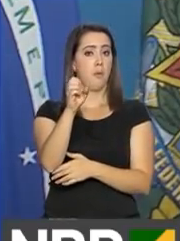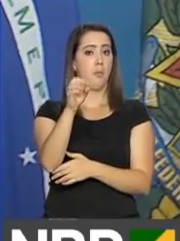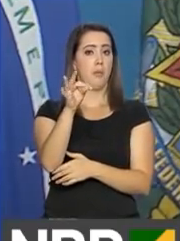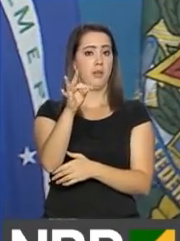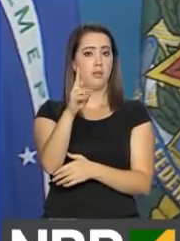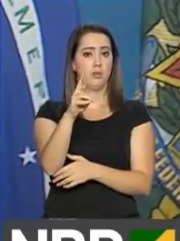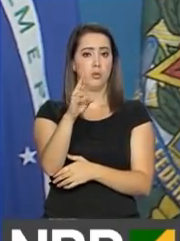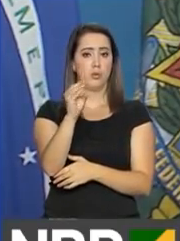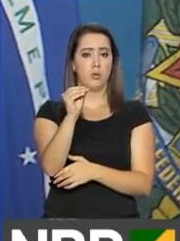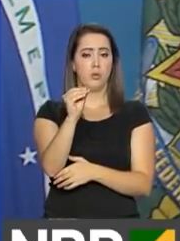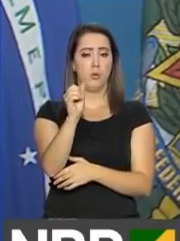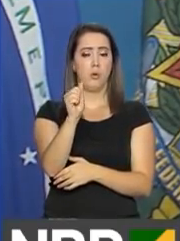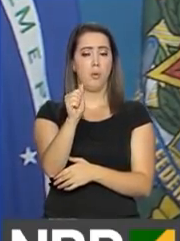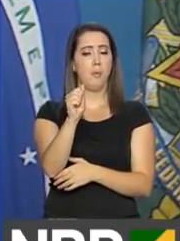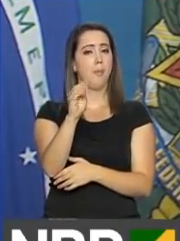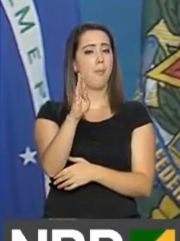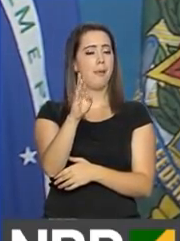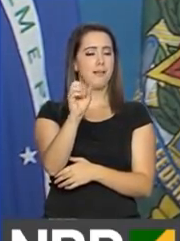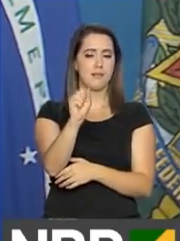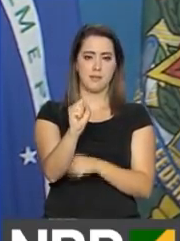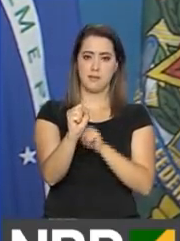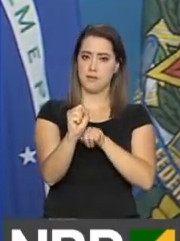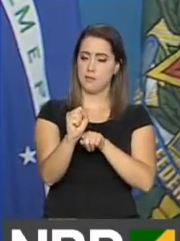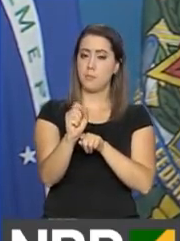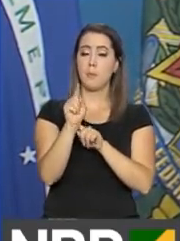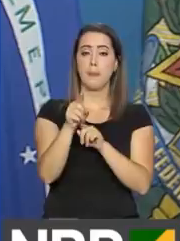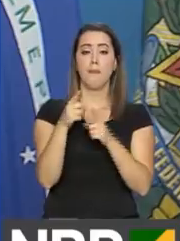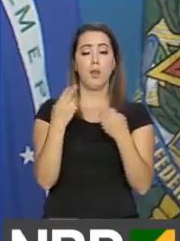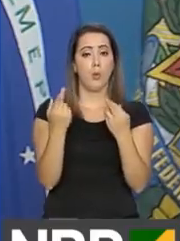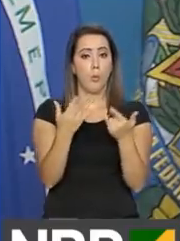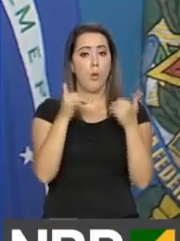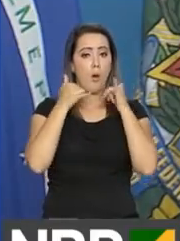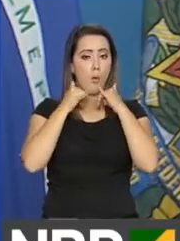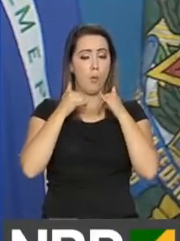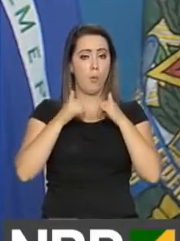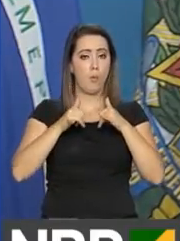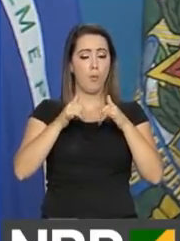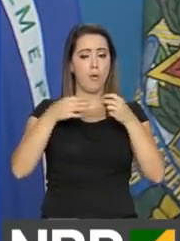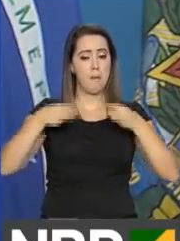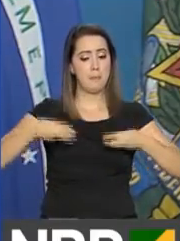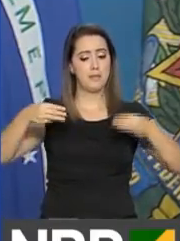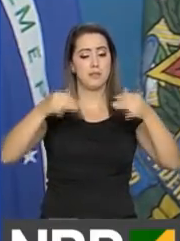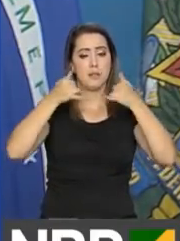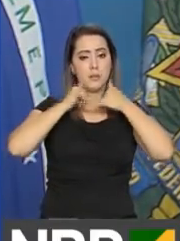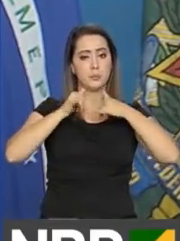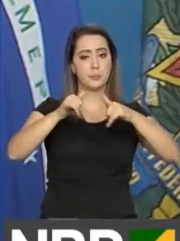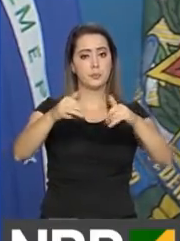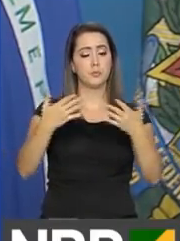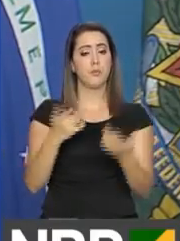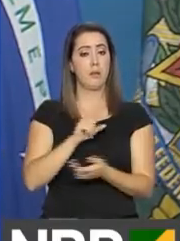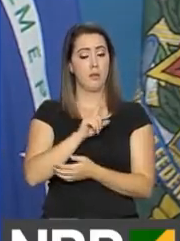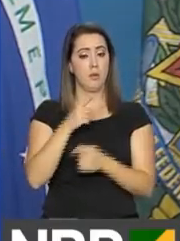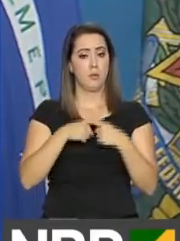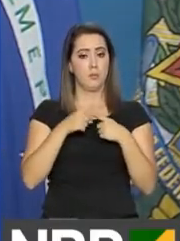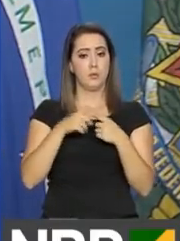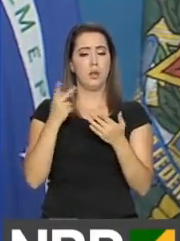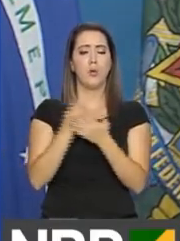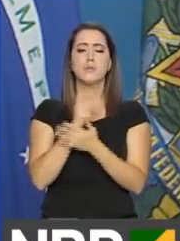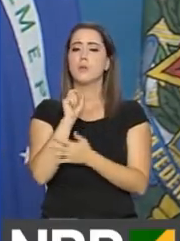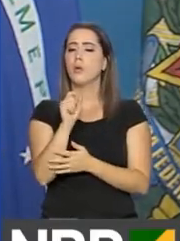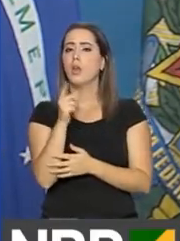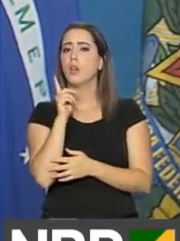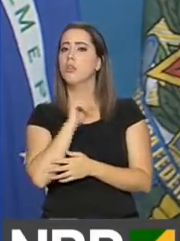energia quando o fernando me hospedando da notícia do que aconteceu hoje minas gerais que a união